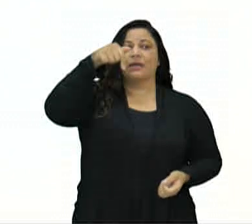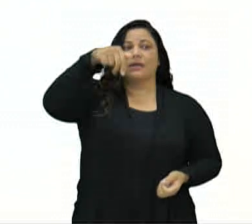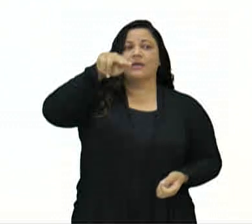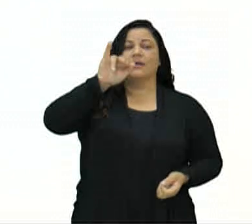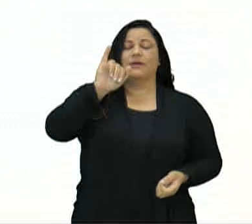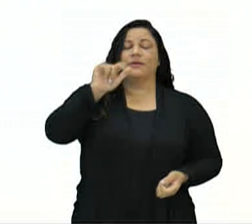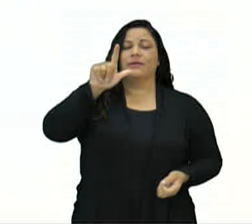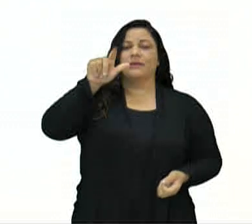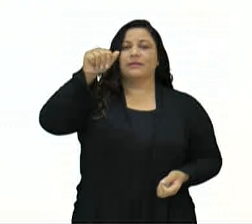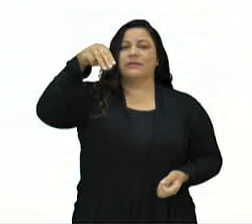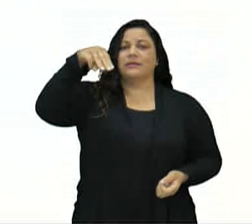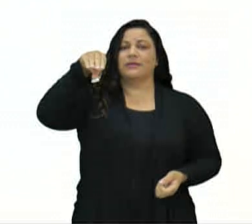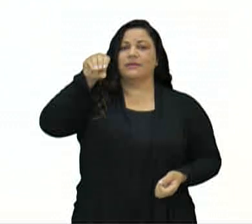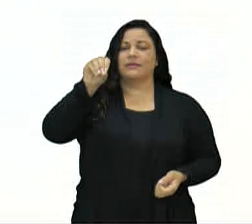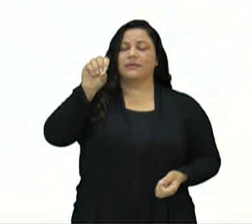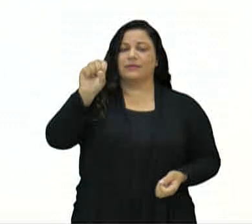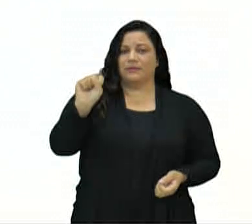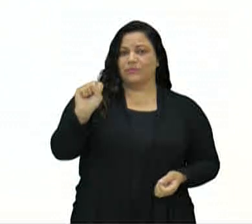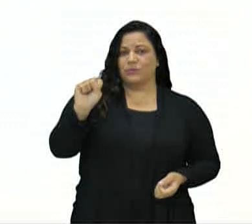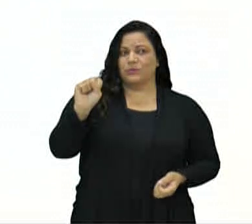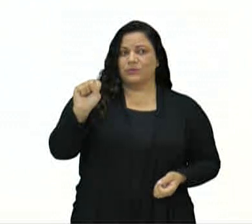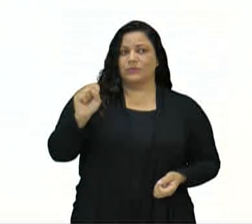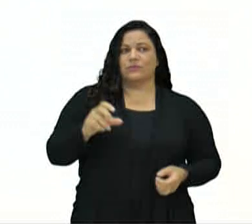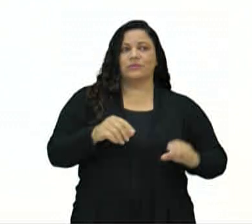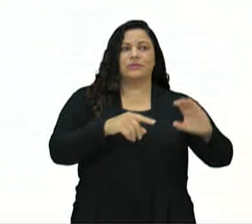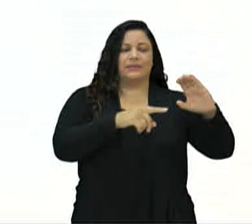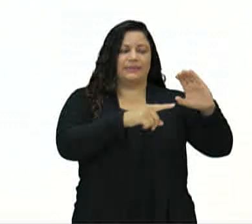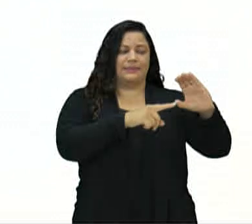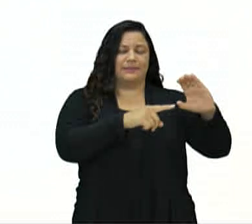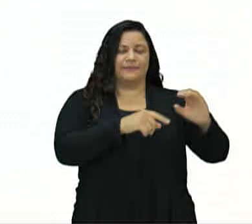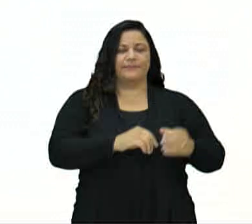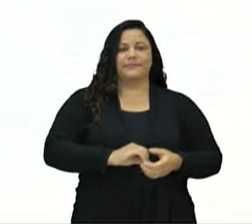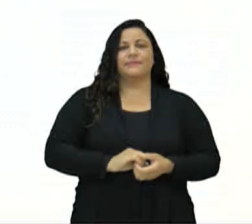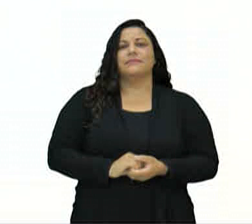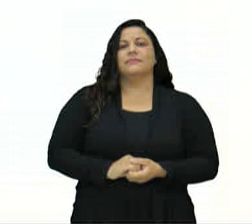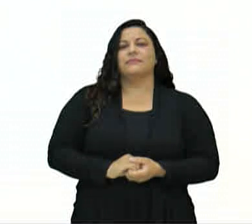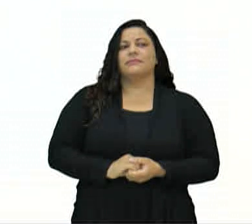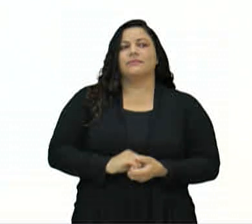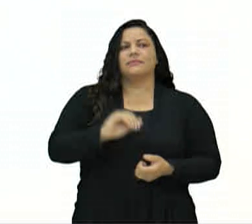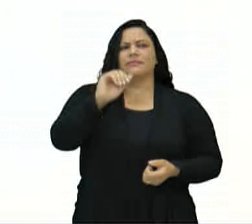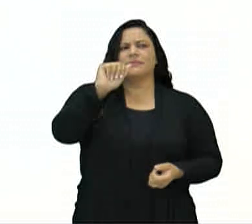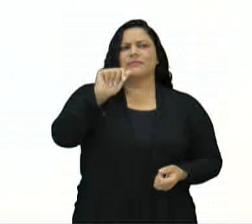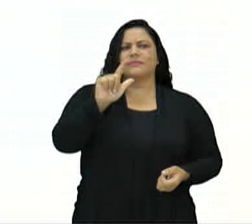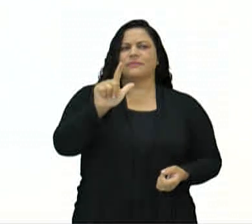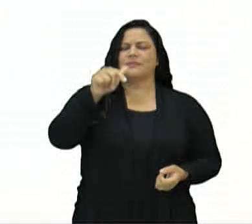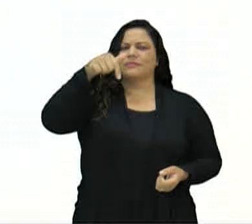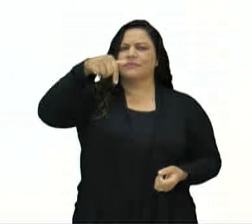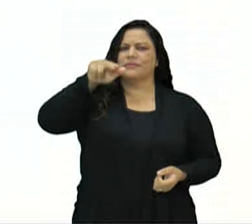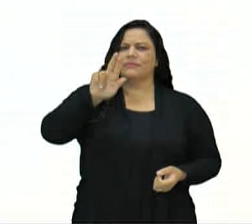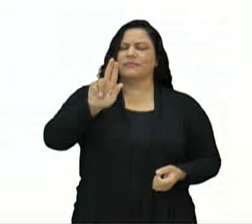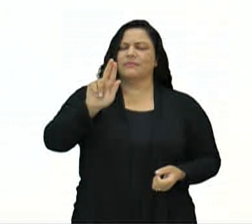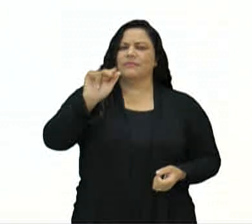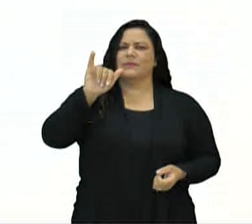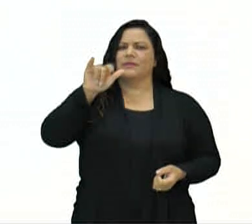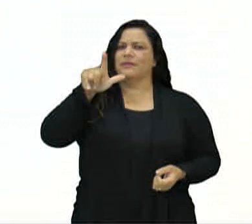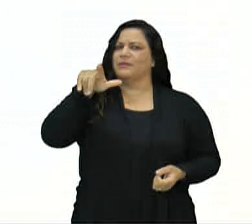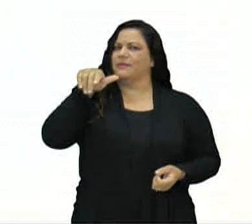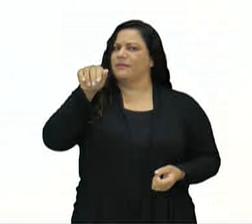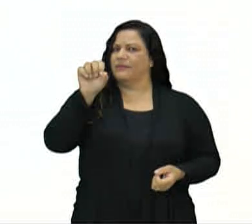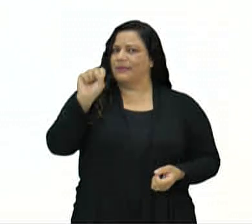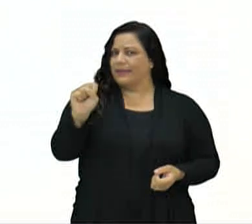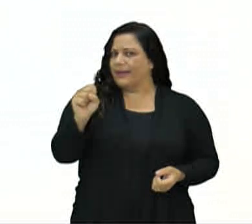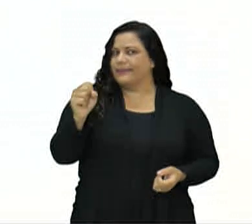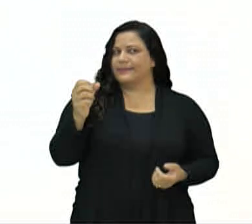um piso para nós outras. C, tu alquilas aquela casa que tienes em la playa? Em